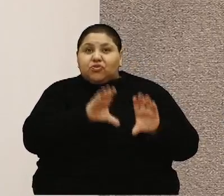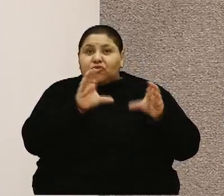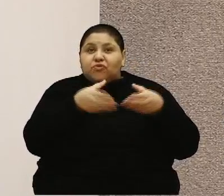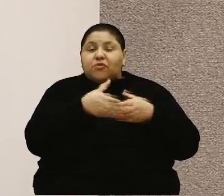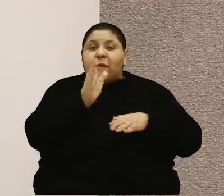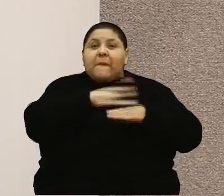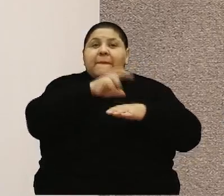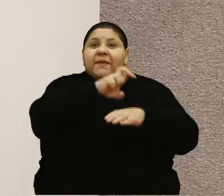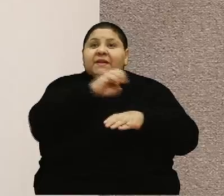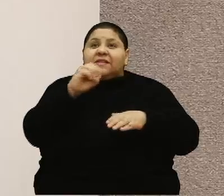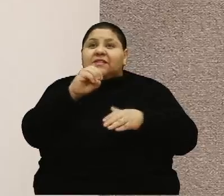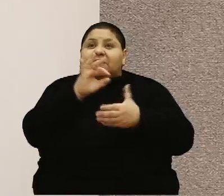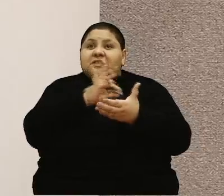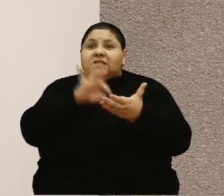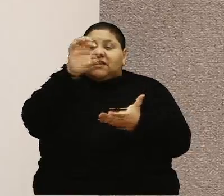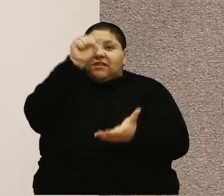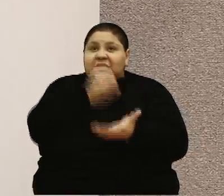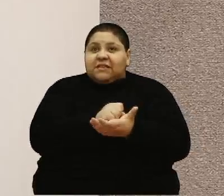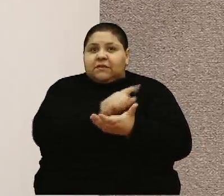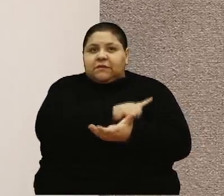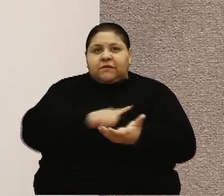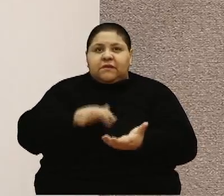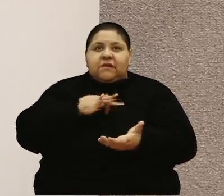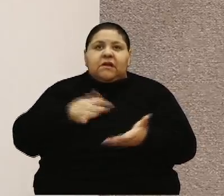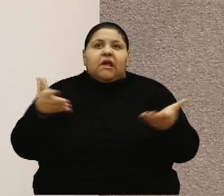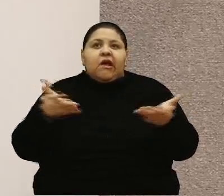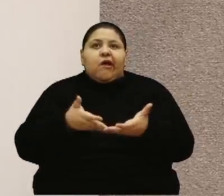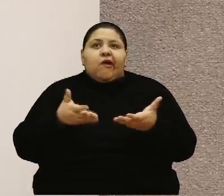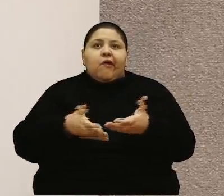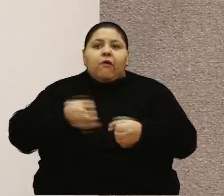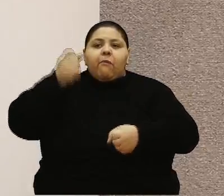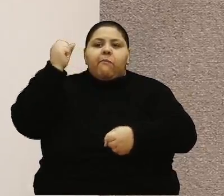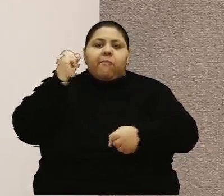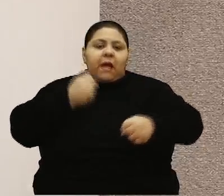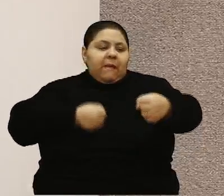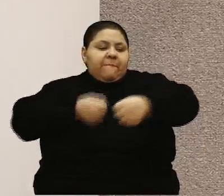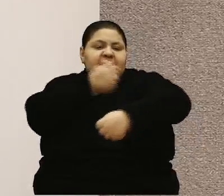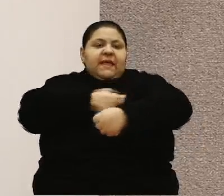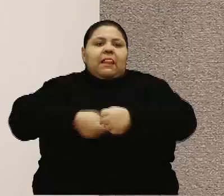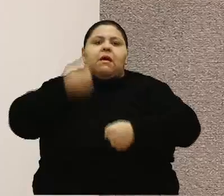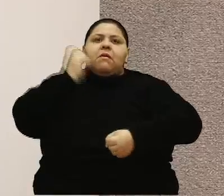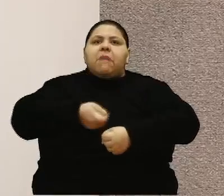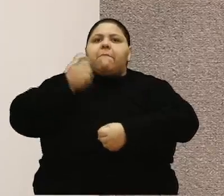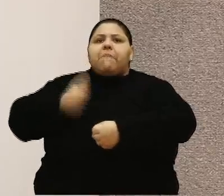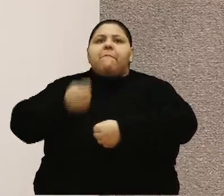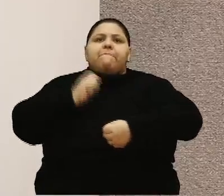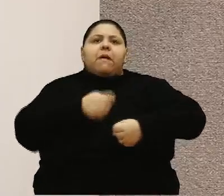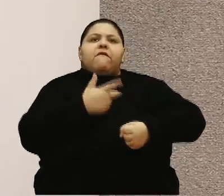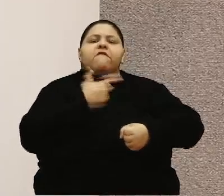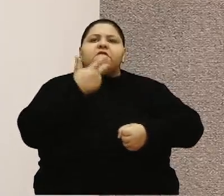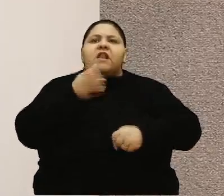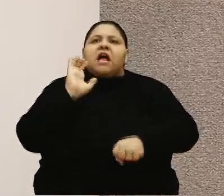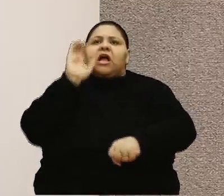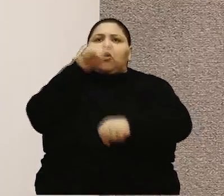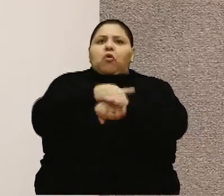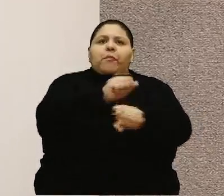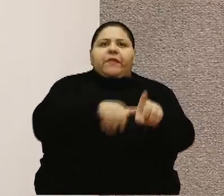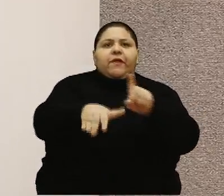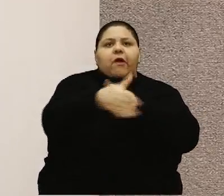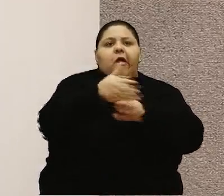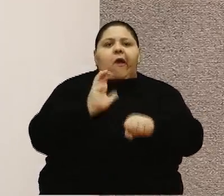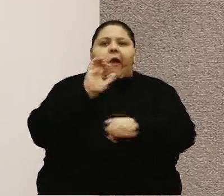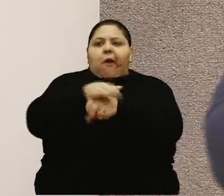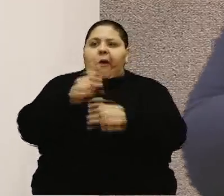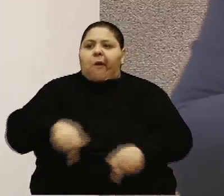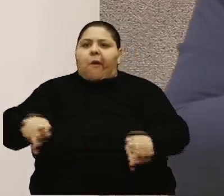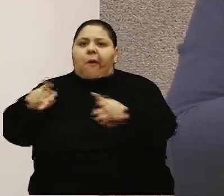governo federal e essa é a hipocrisia. Bater panela, fazer discurso bonito, dizer que a culpa é do cidadão caxiense, a culpa é da população, que a população não